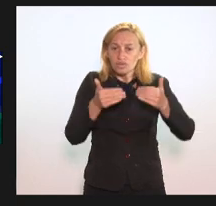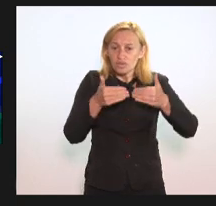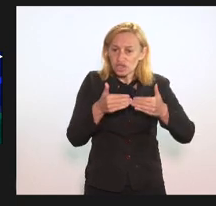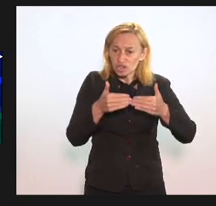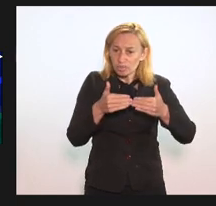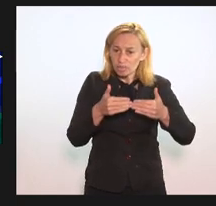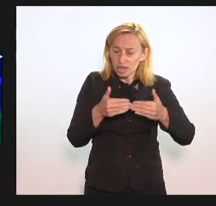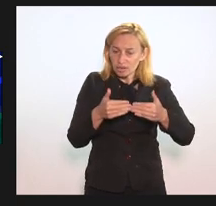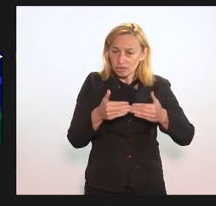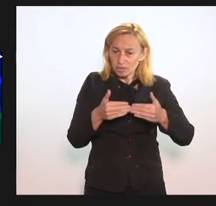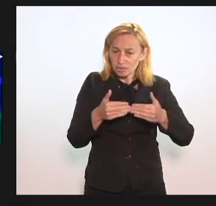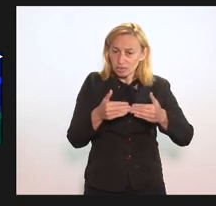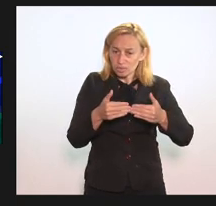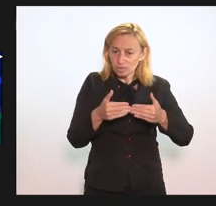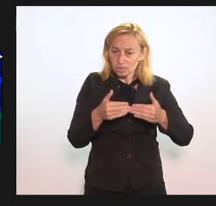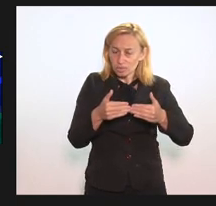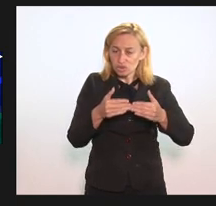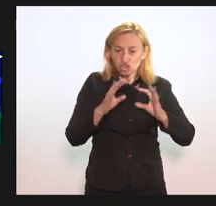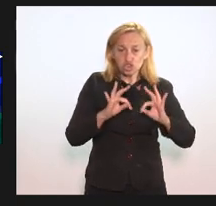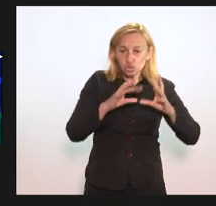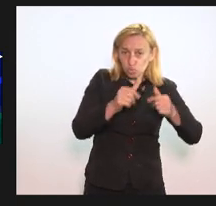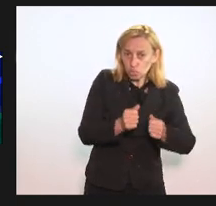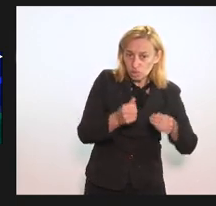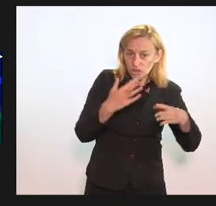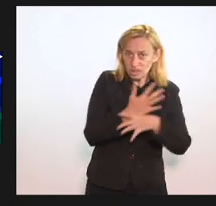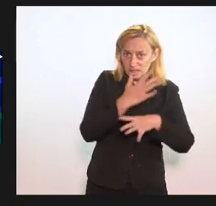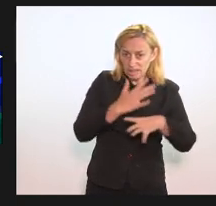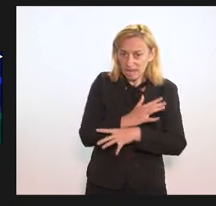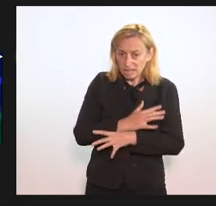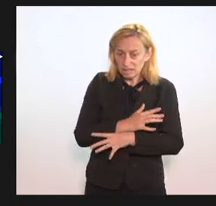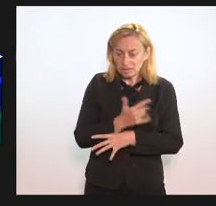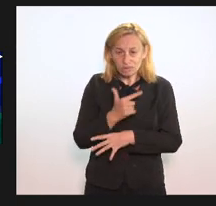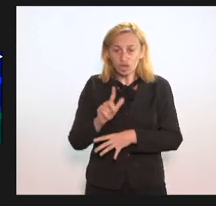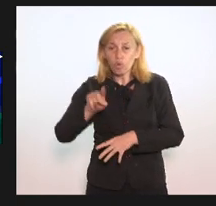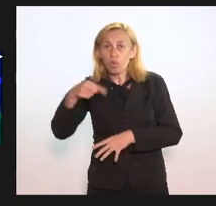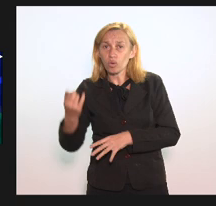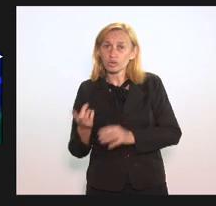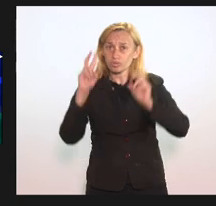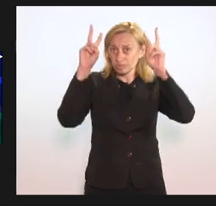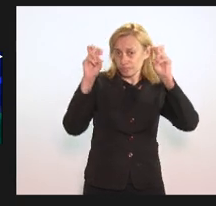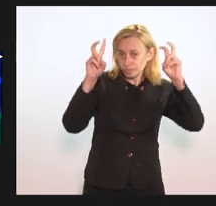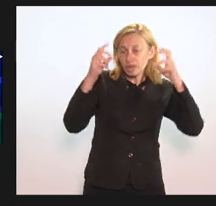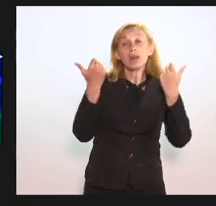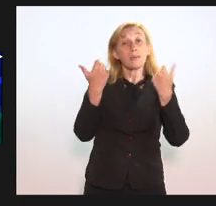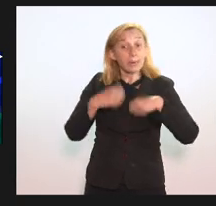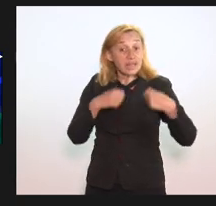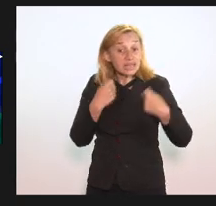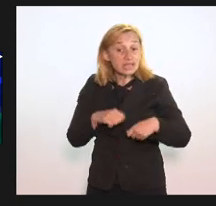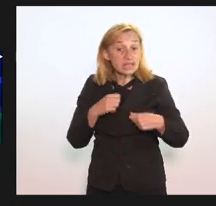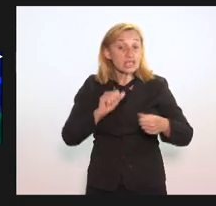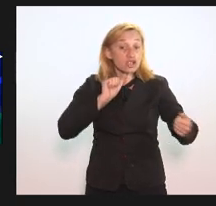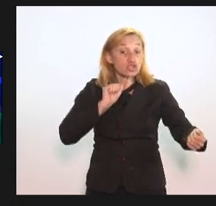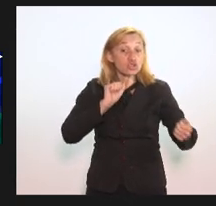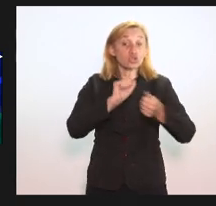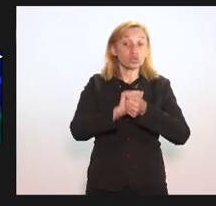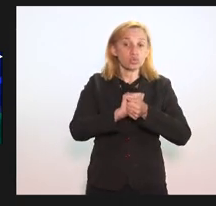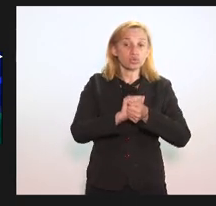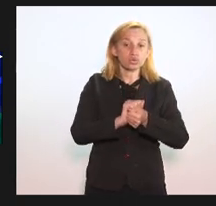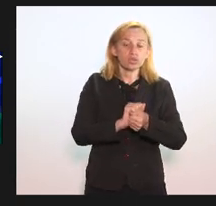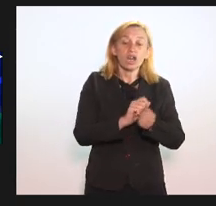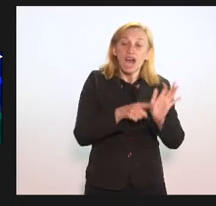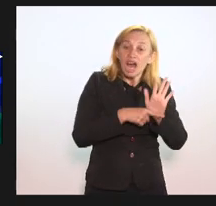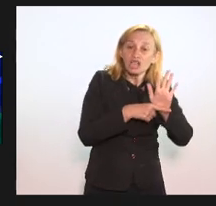Down que estamos fazendo no Rio de Janeiro não tem outro termo precisa ter junto